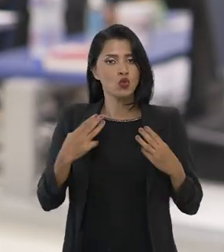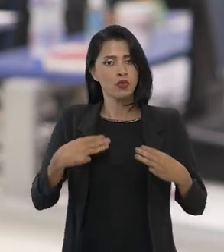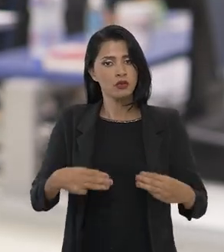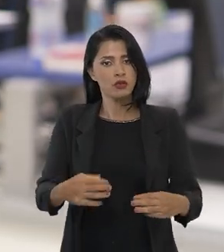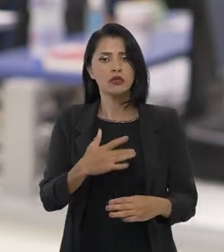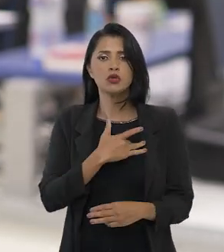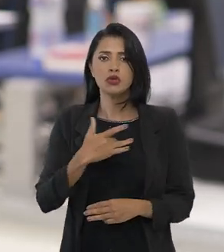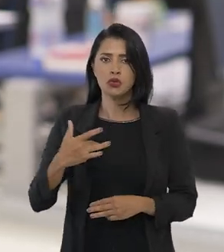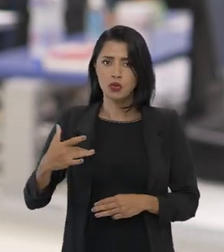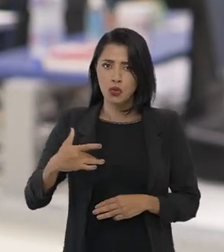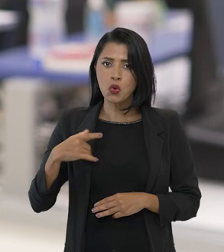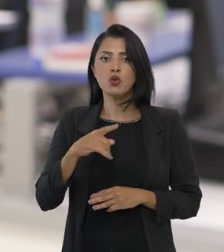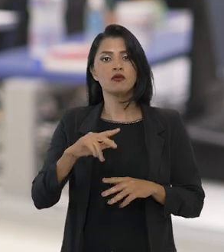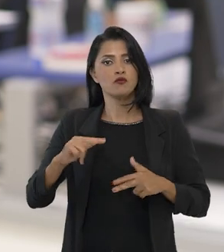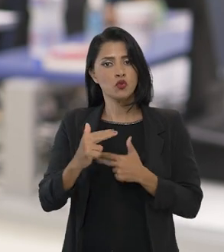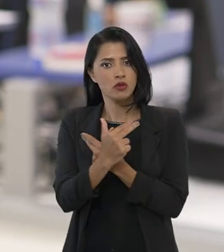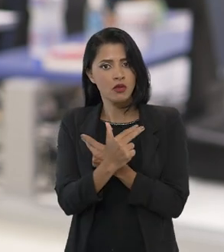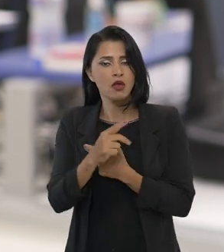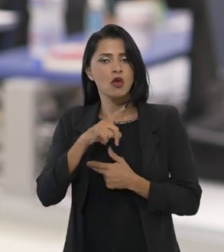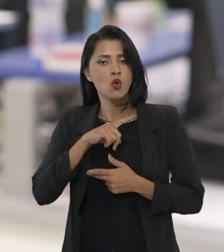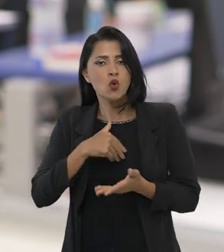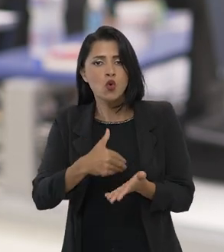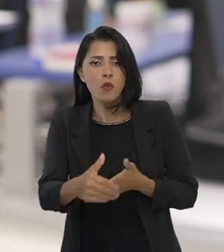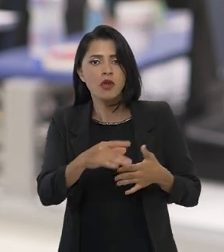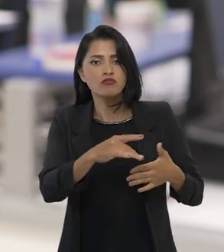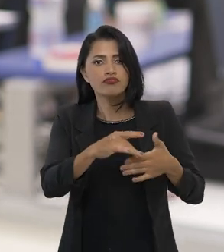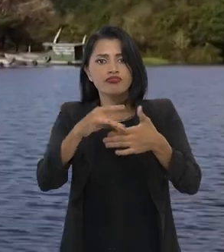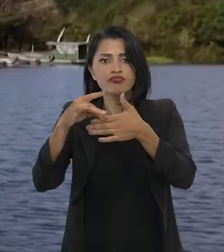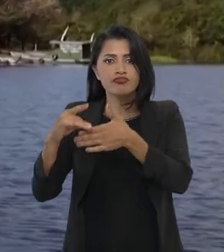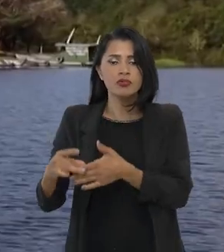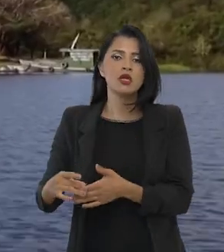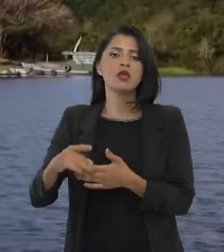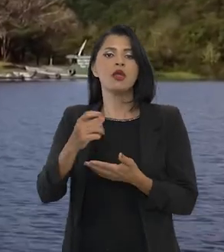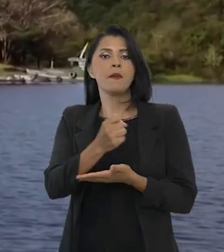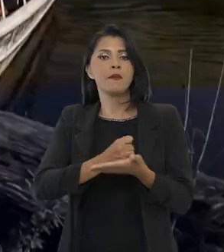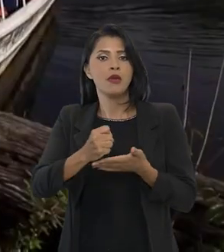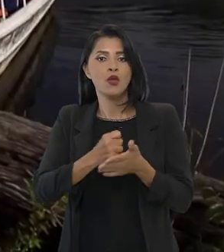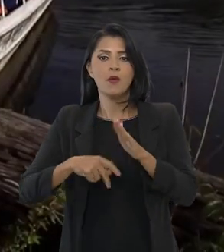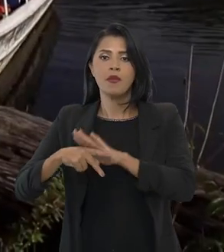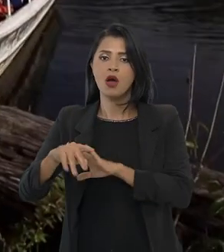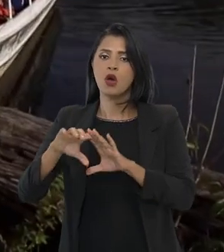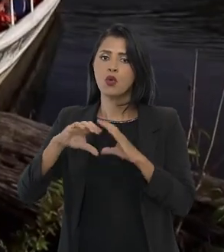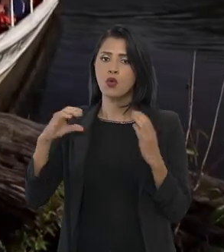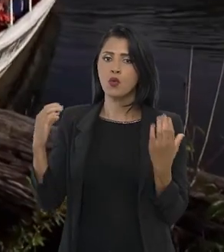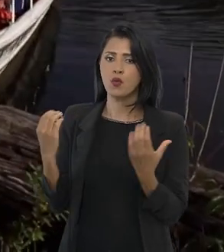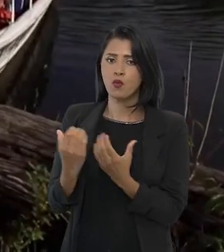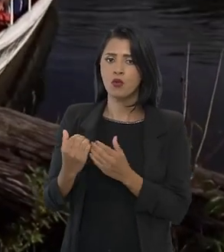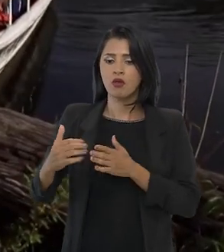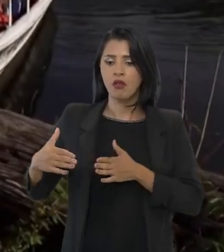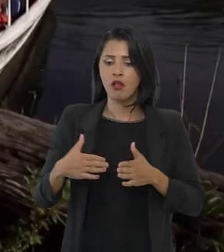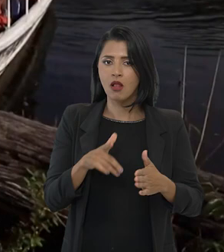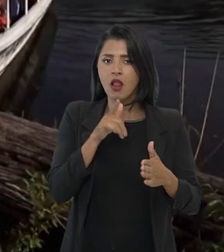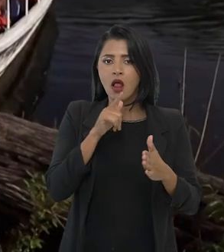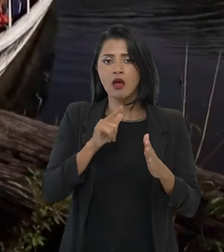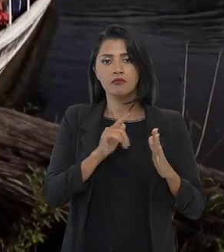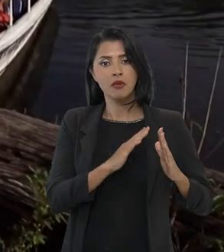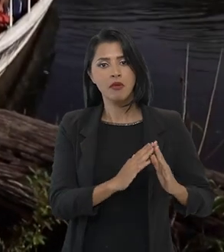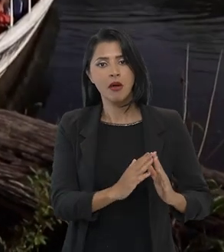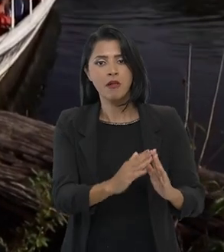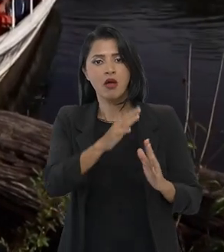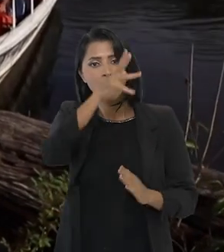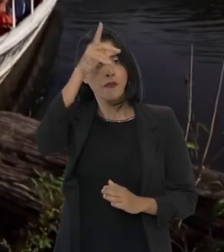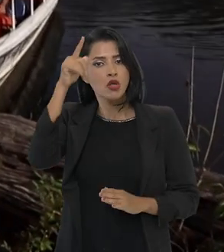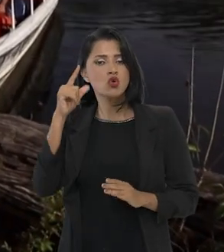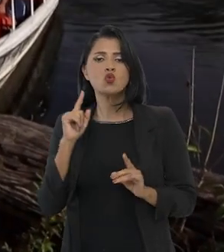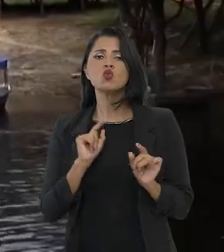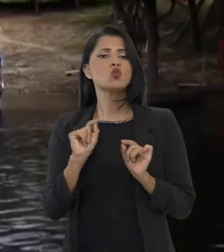remédios. Hoje, o Ministério da Saúde e a Força Aérea Brasileira começam o envio de medicamentos para comunidades ribeirinhas no